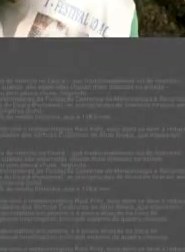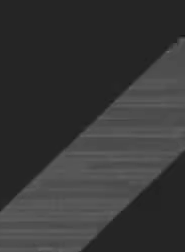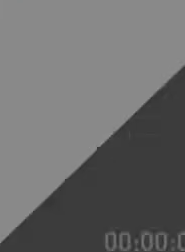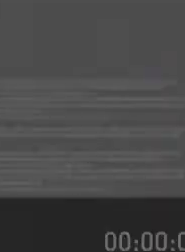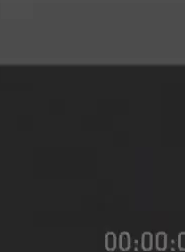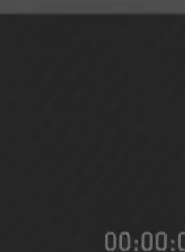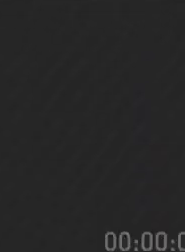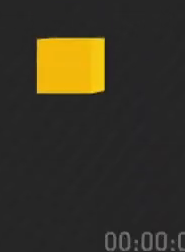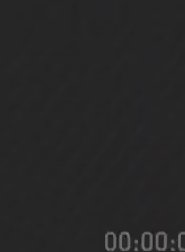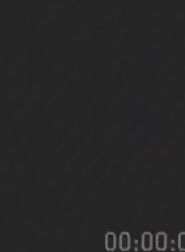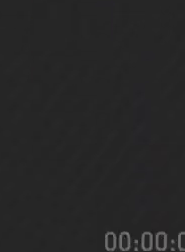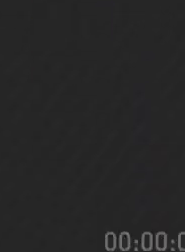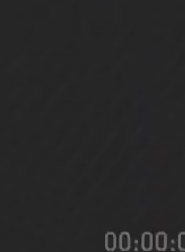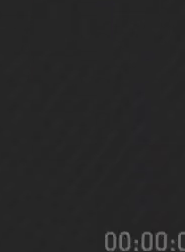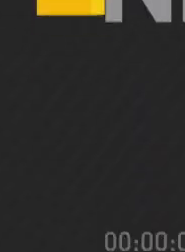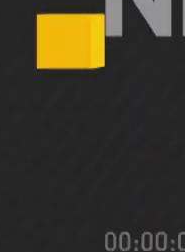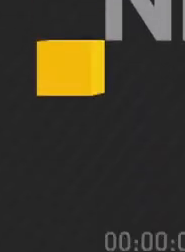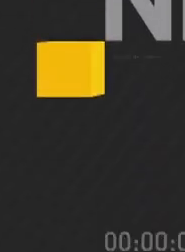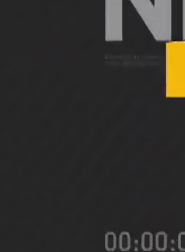ae